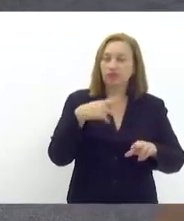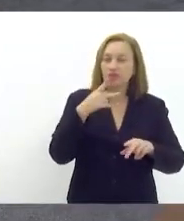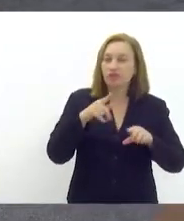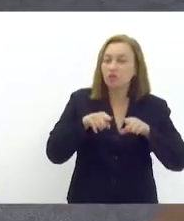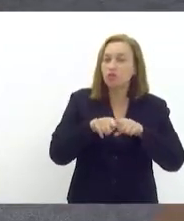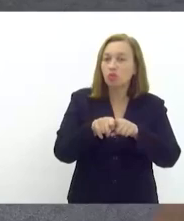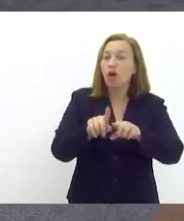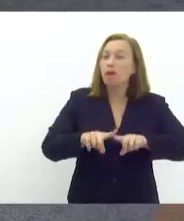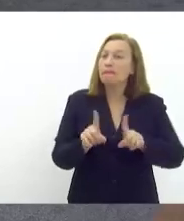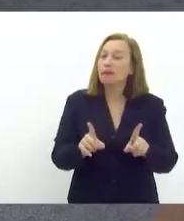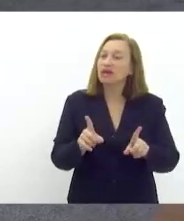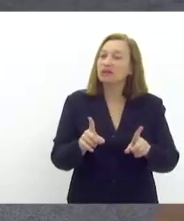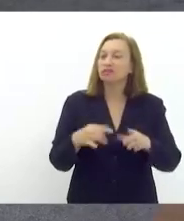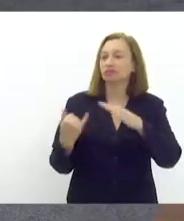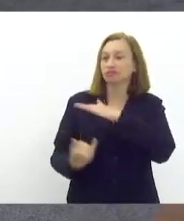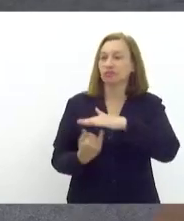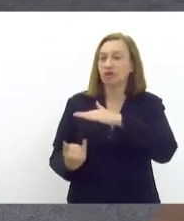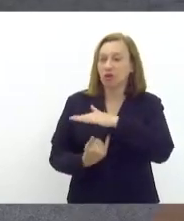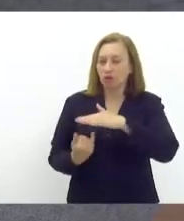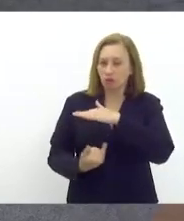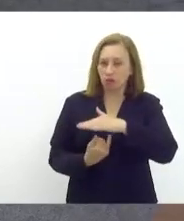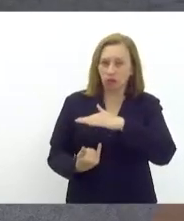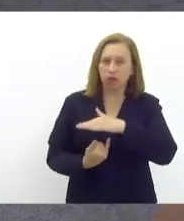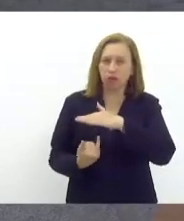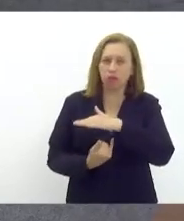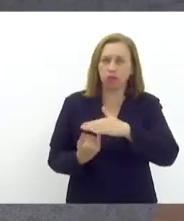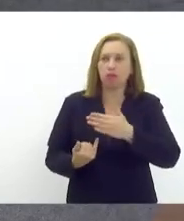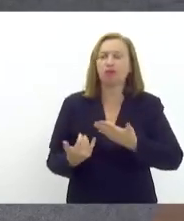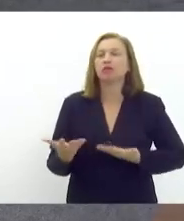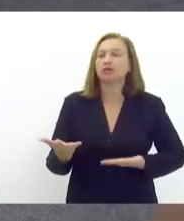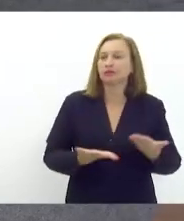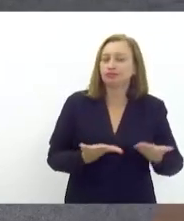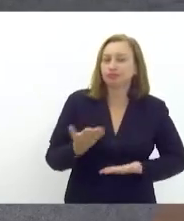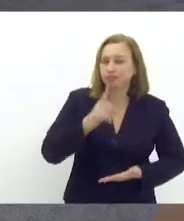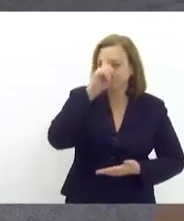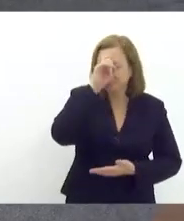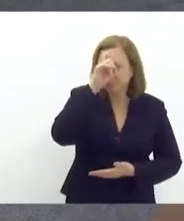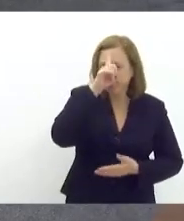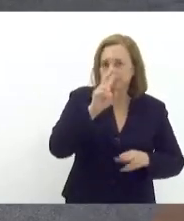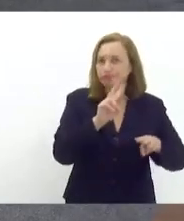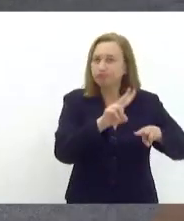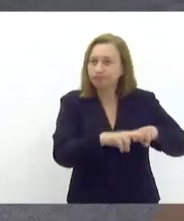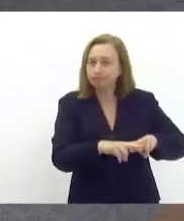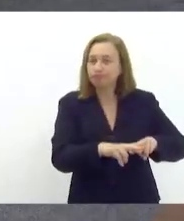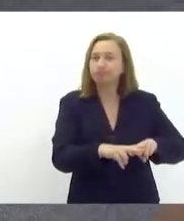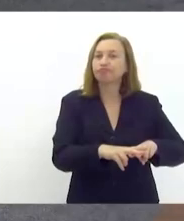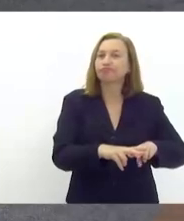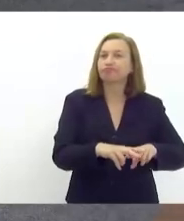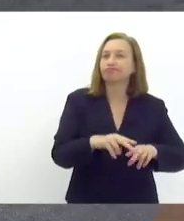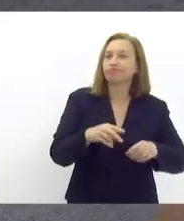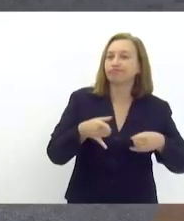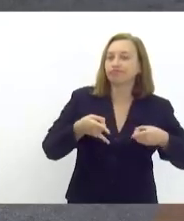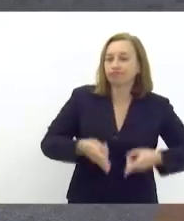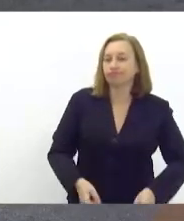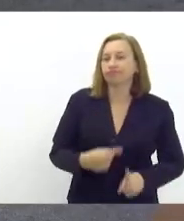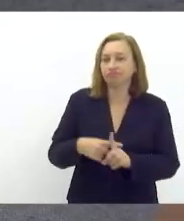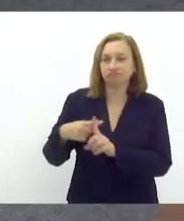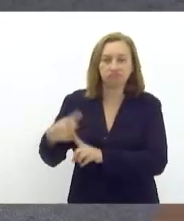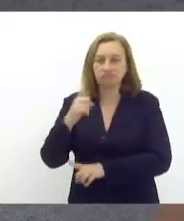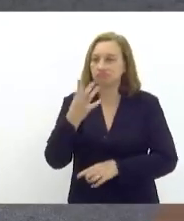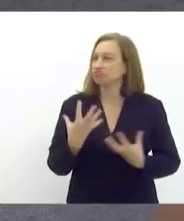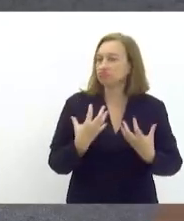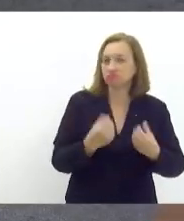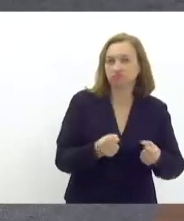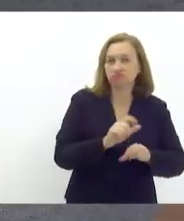mas institucionalmente serviços como hospitais prisões e cemitérios não aceitam essa